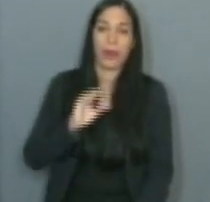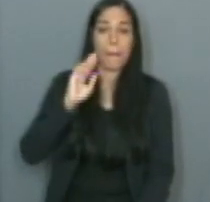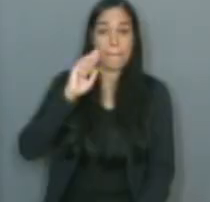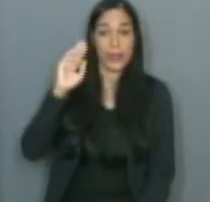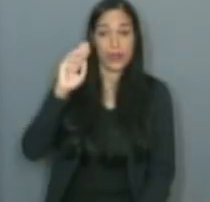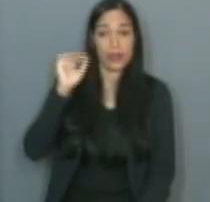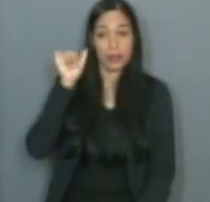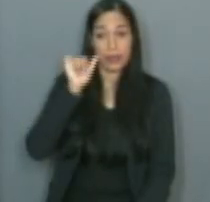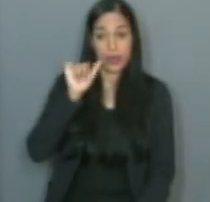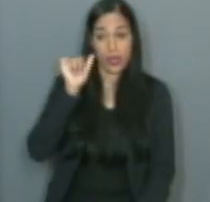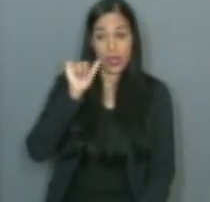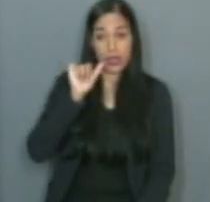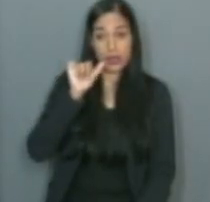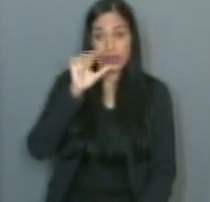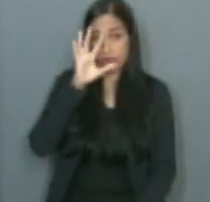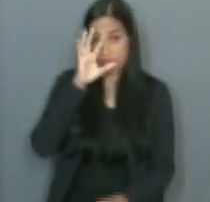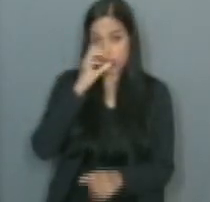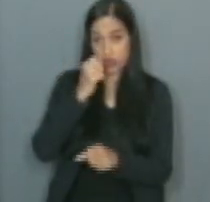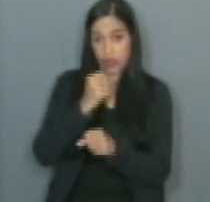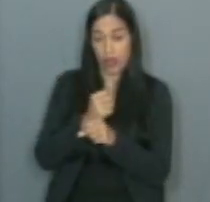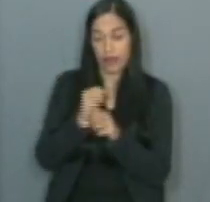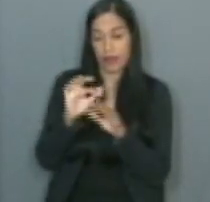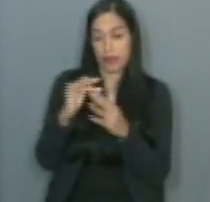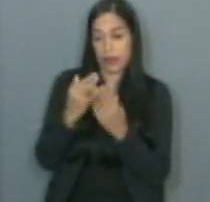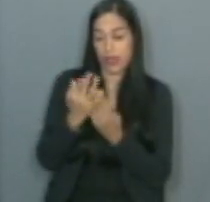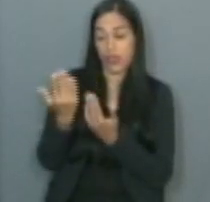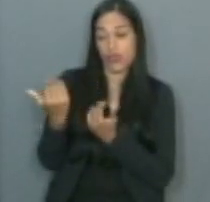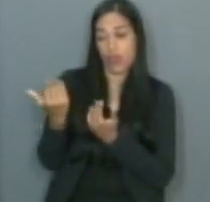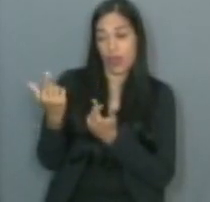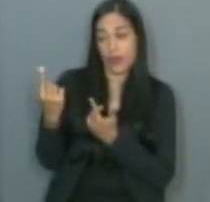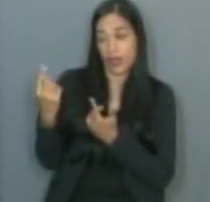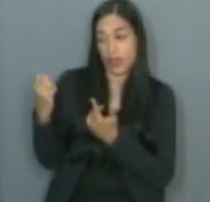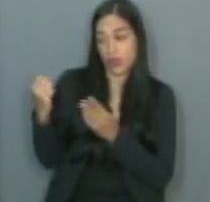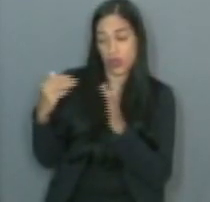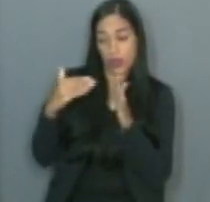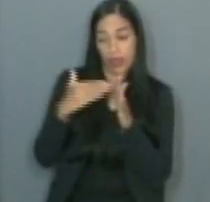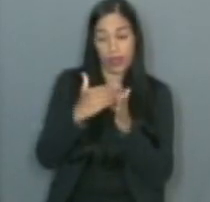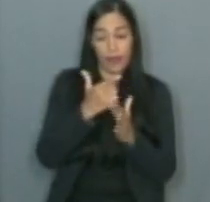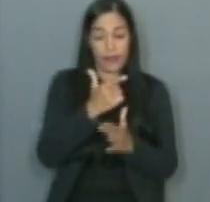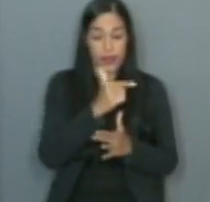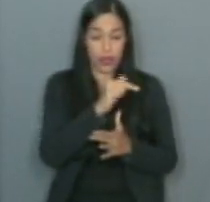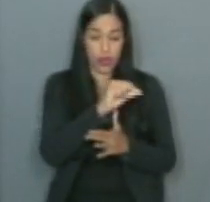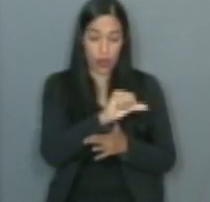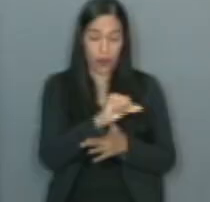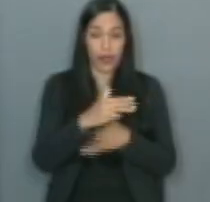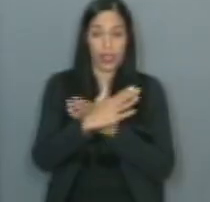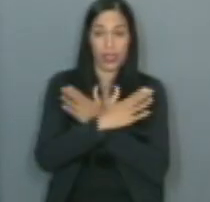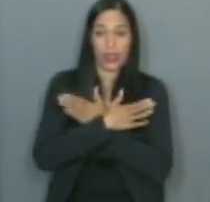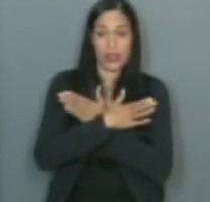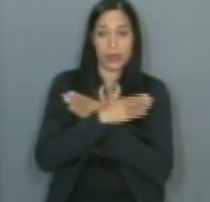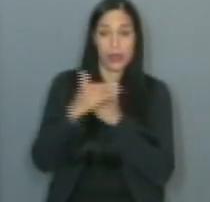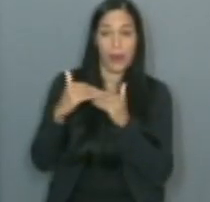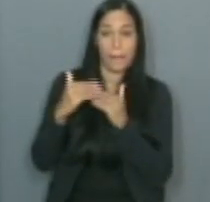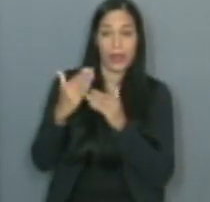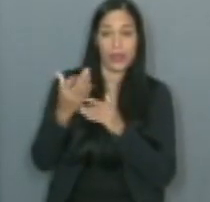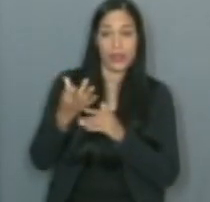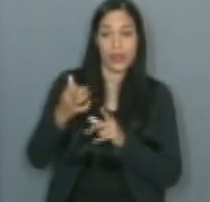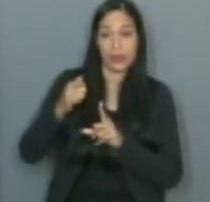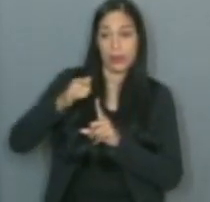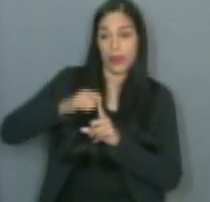de famílias, jovens de 18 a 29 anos, desempregados há mais de 6